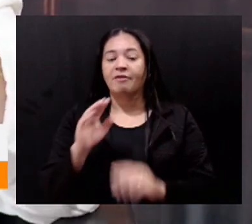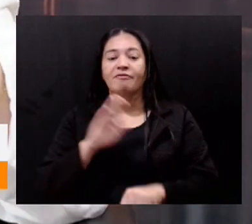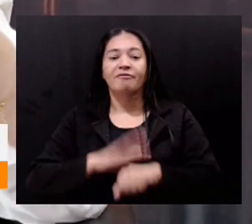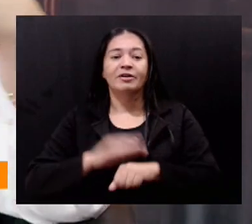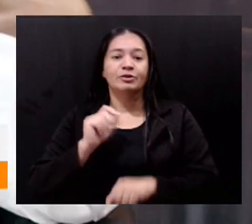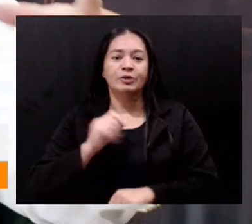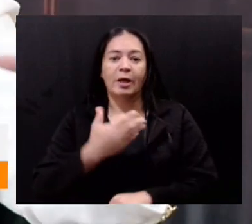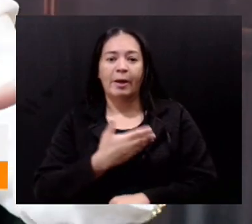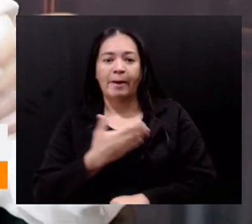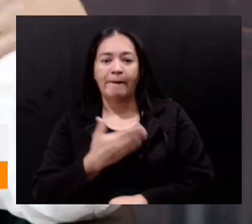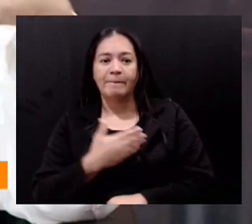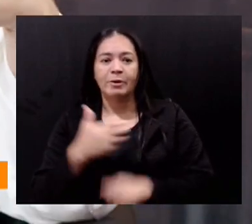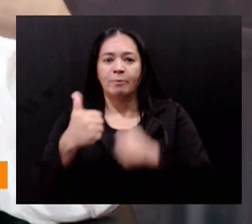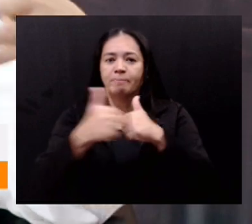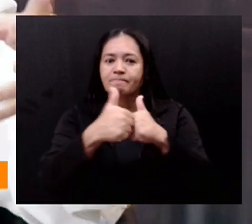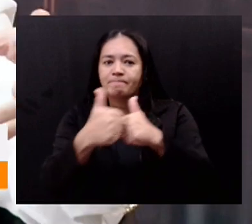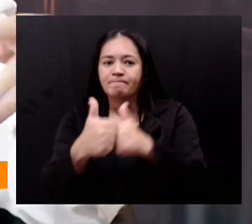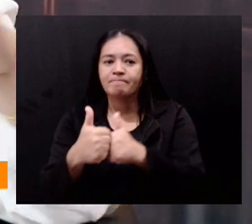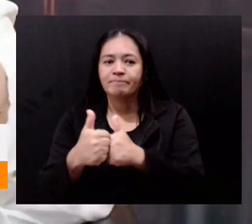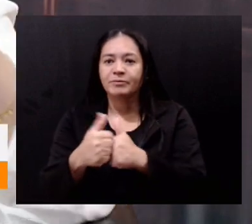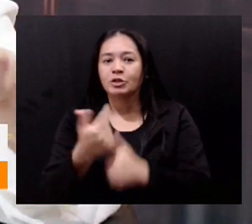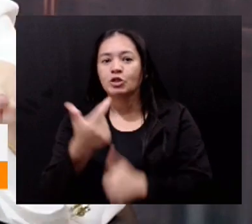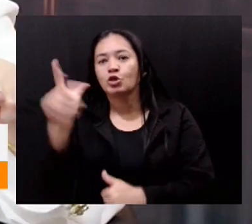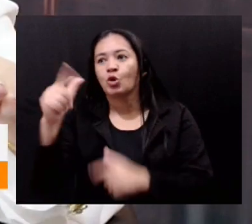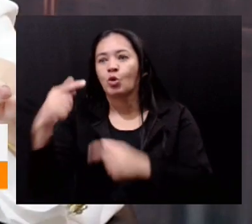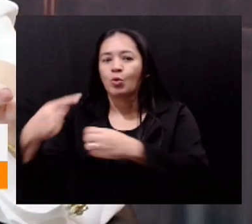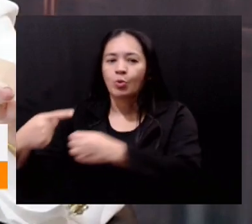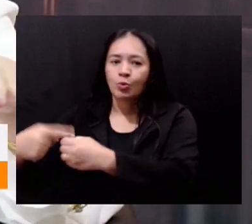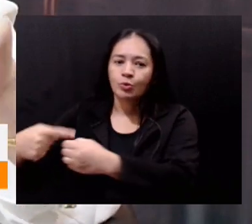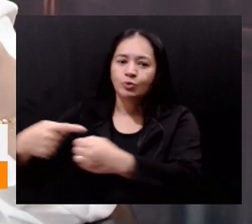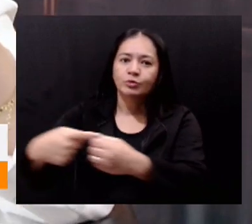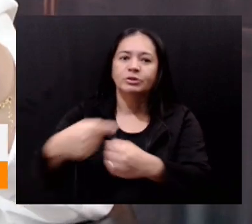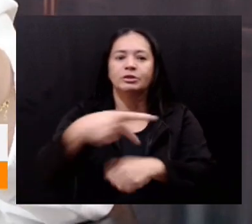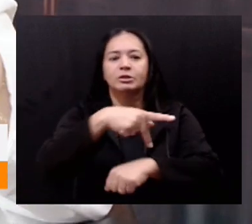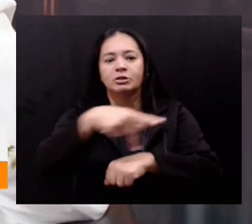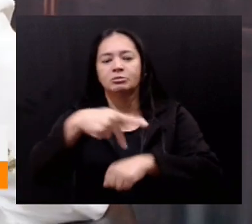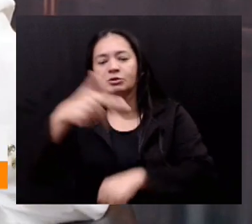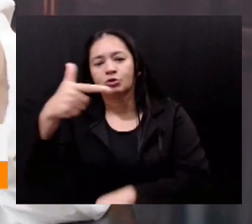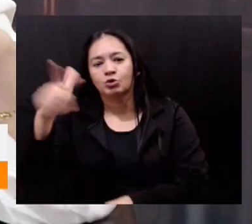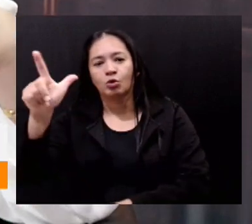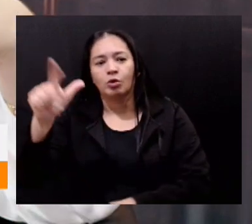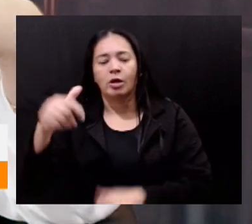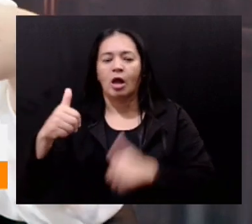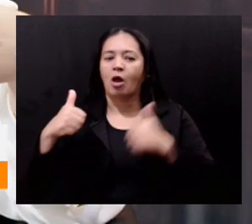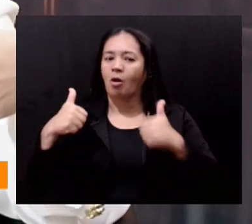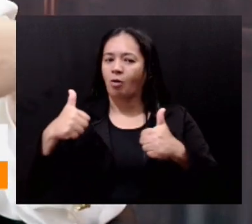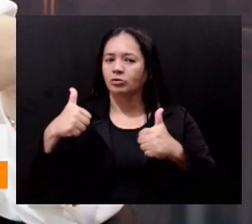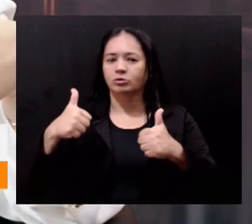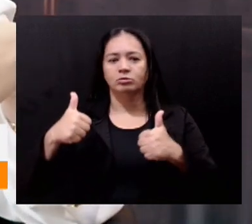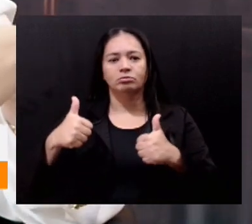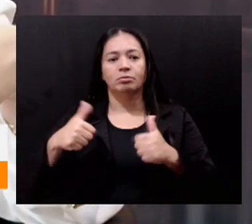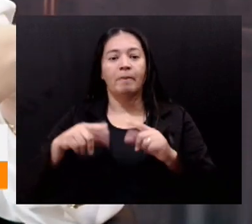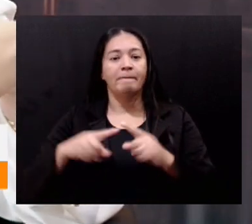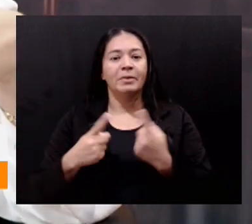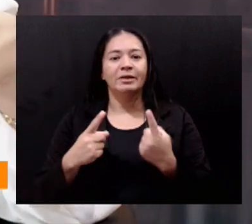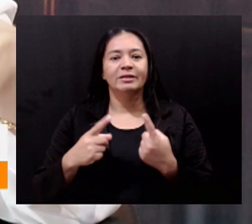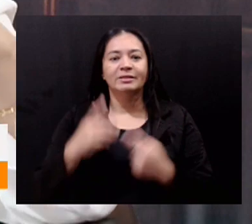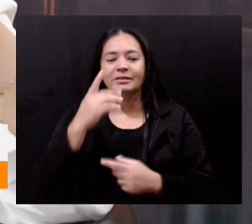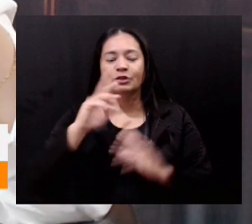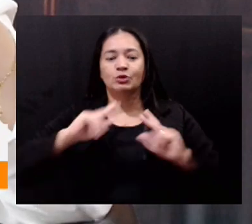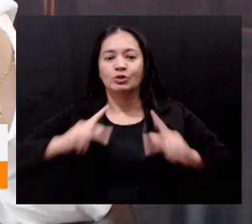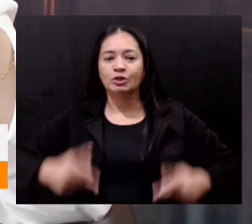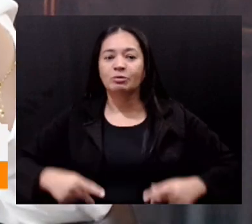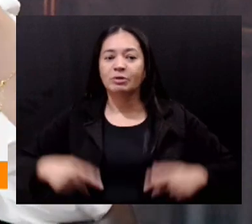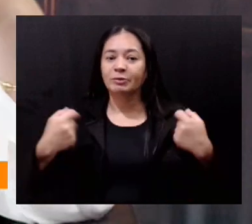familiares, que estão em outras cidades, em outros países, isso é super positivo, Uhum. porém, o ser humano, ele precisa desse afeto,